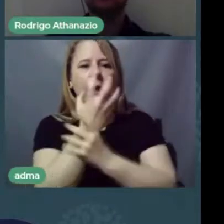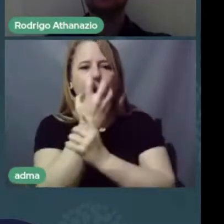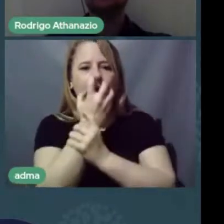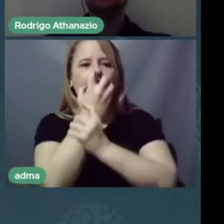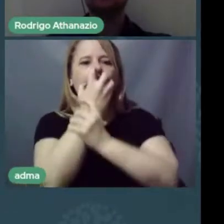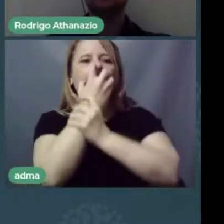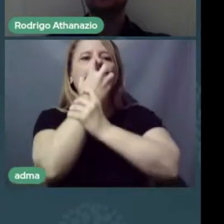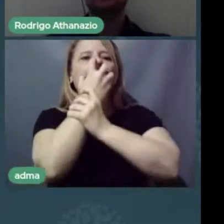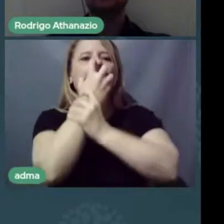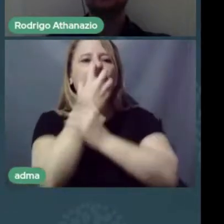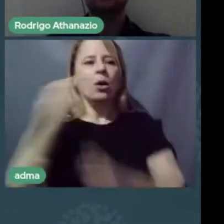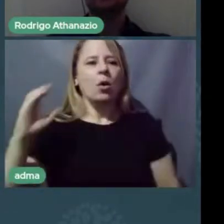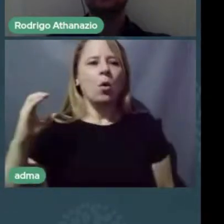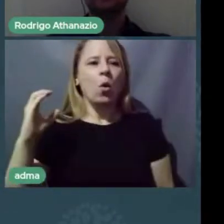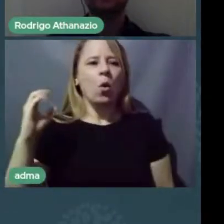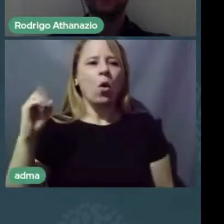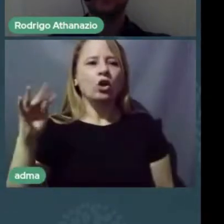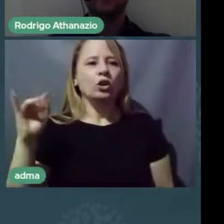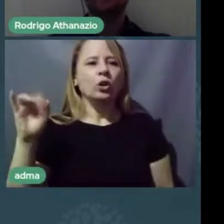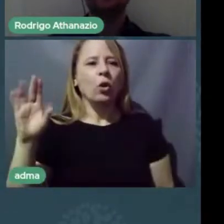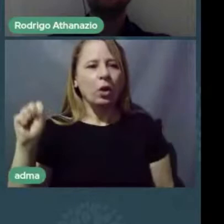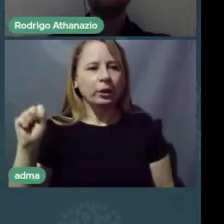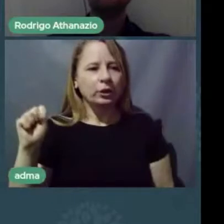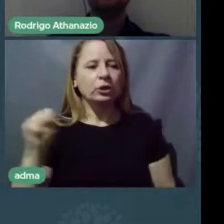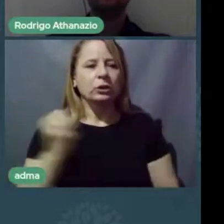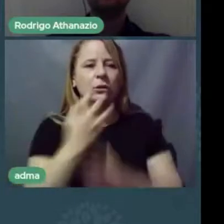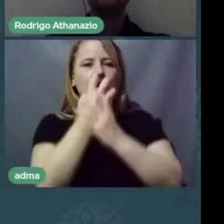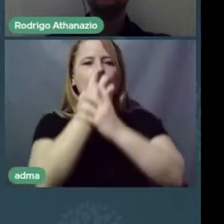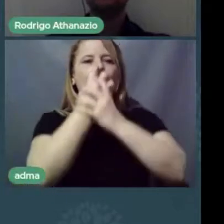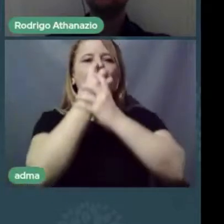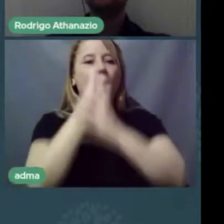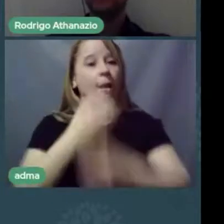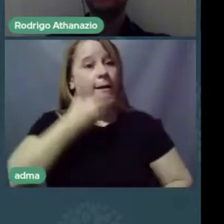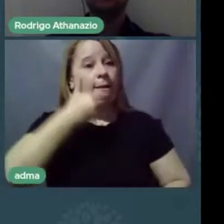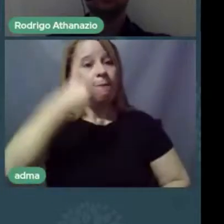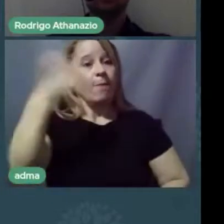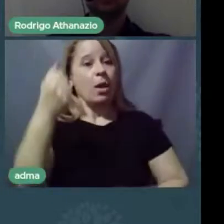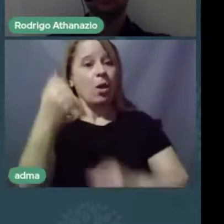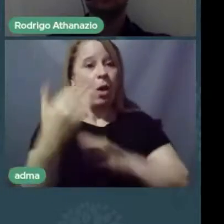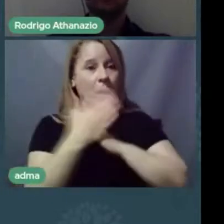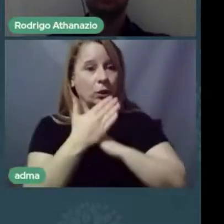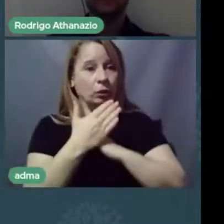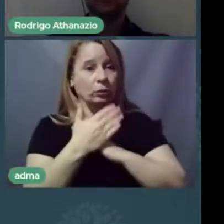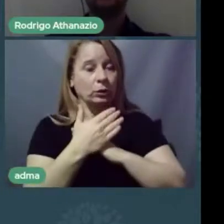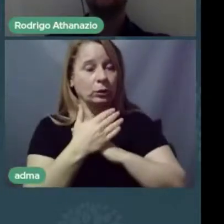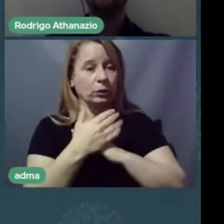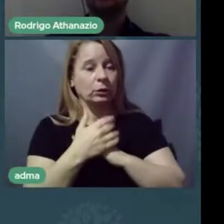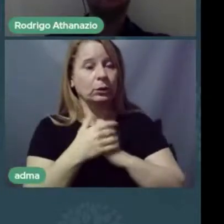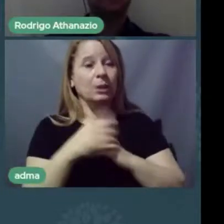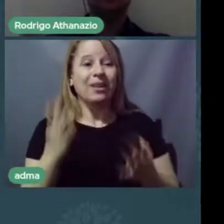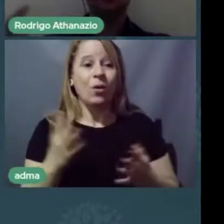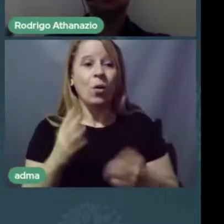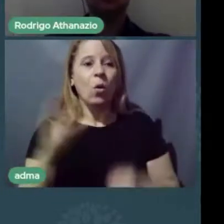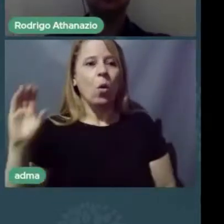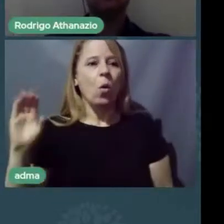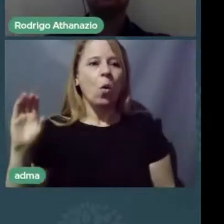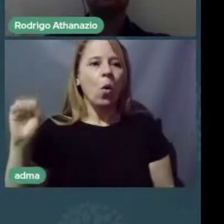mais eficaz e segura no tratamento dos pacientes asmáticos. Quando eu sei que corticoide oral,